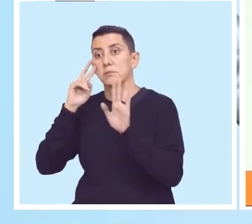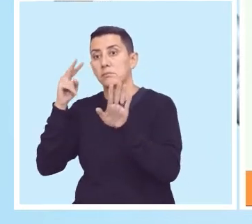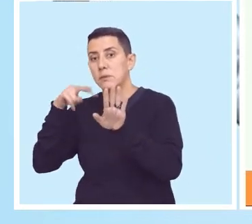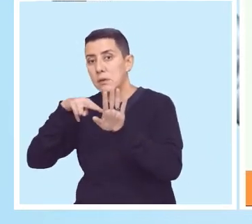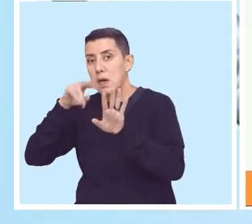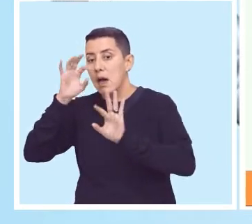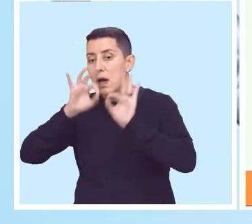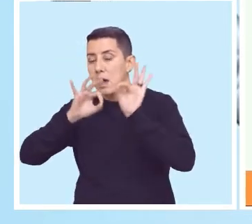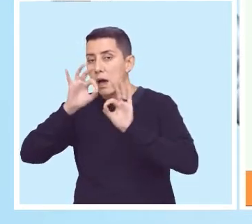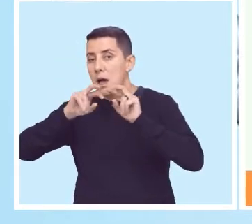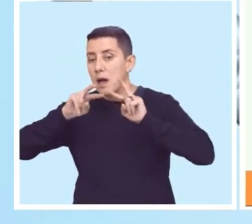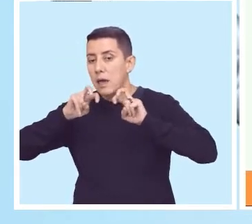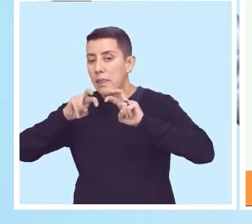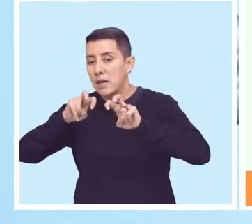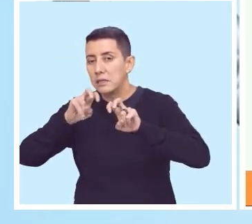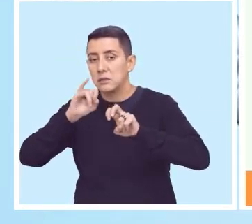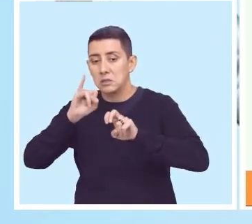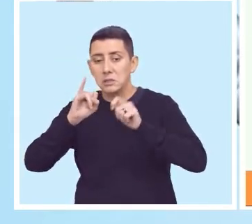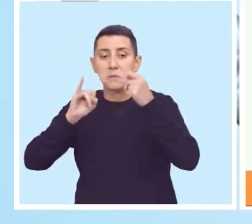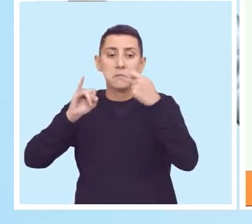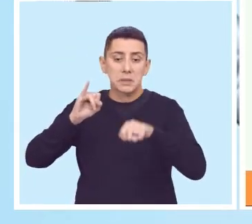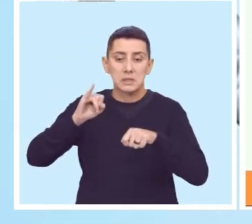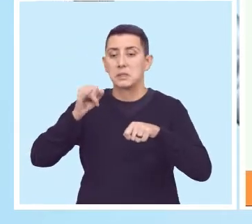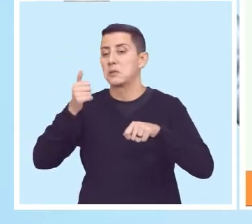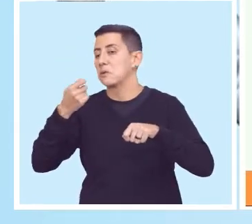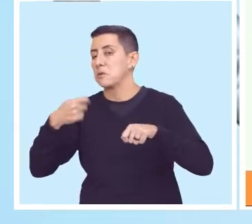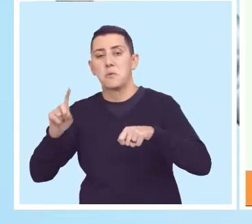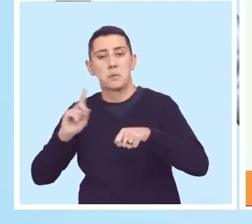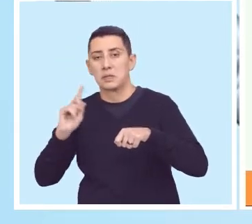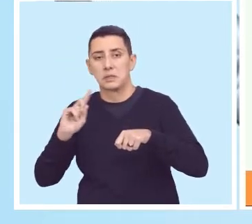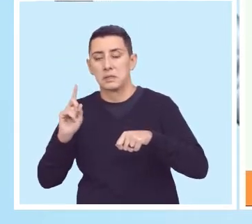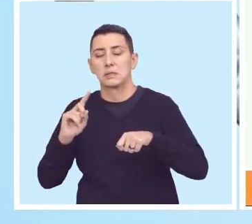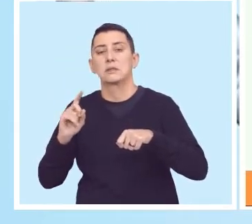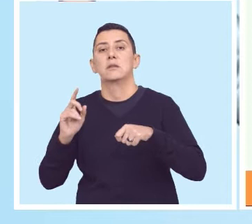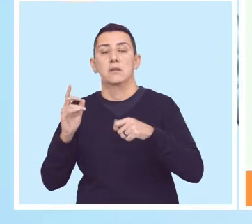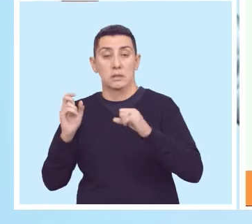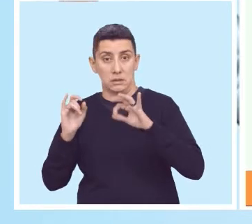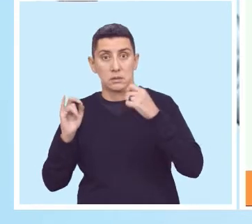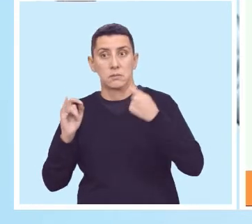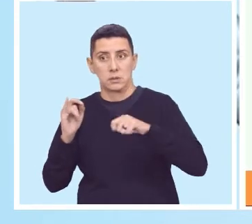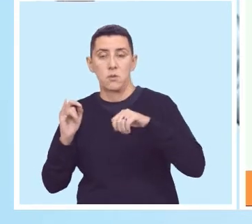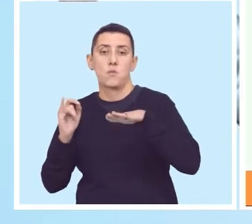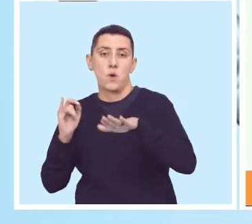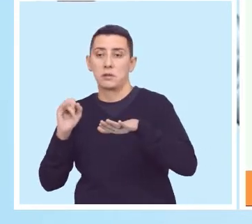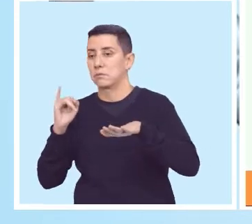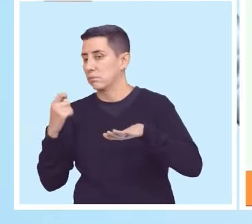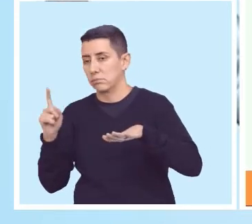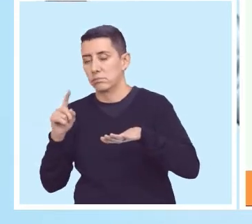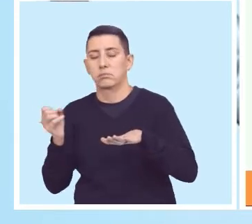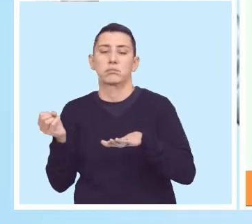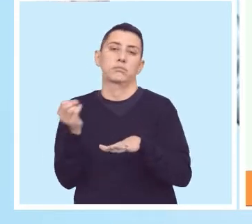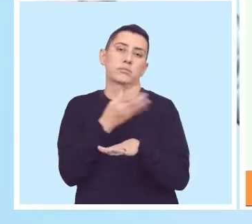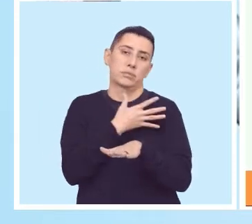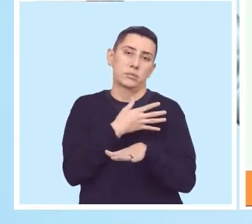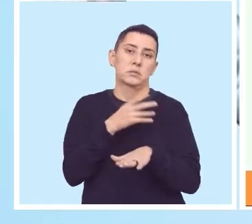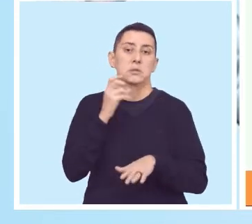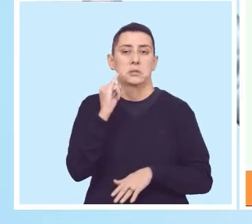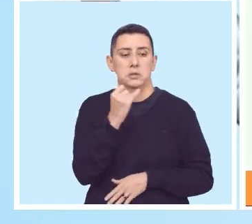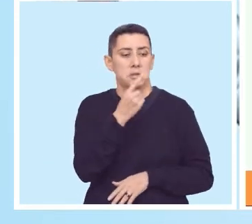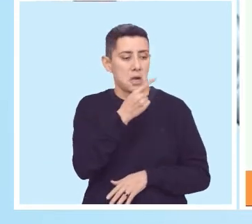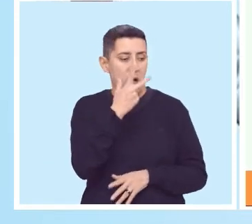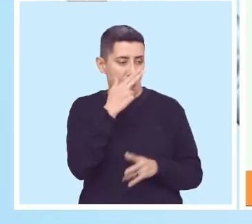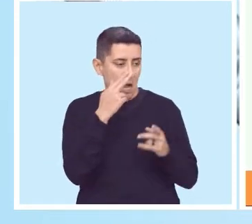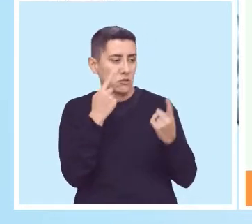avaliar se há necessidade de aquelas duas serem levadas. Não dá para levar só uma? Se ele disser que sim, se ele concluir que